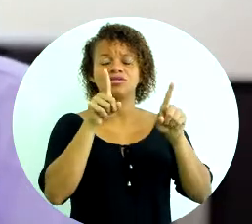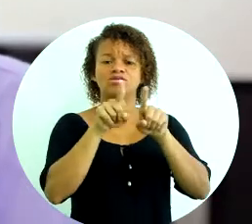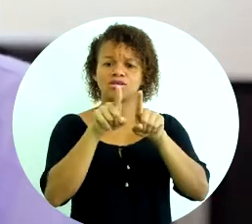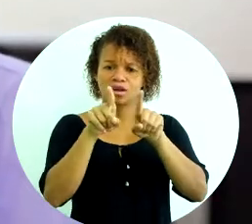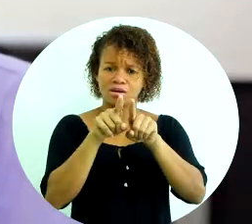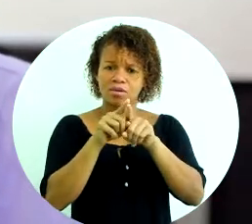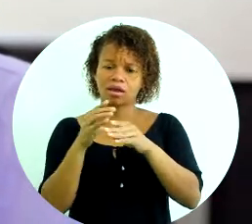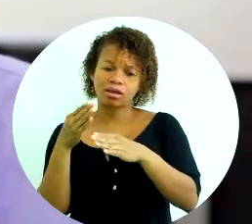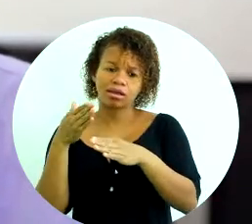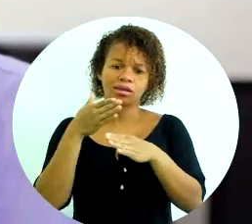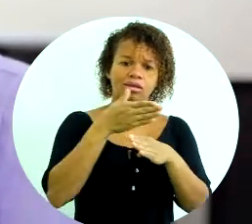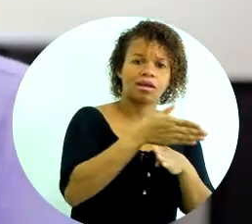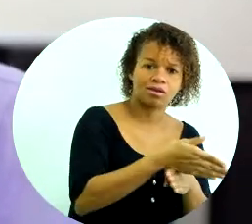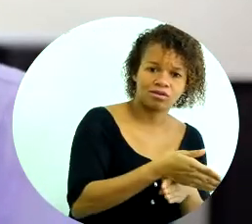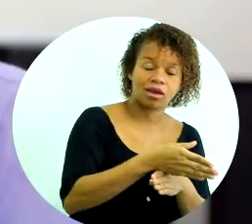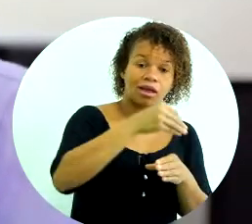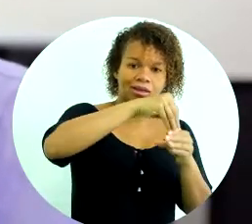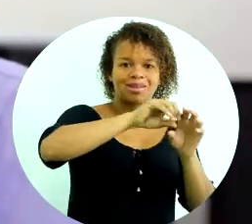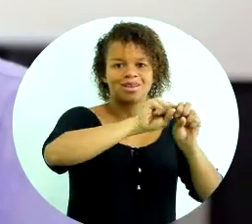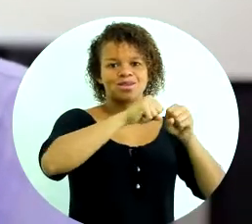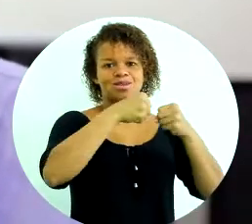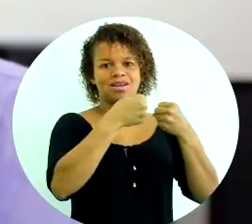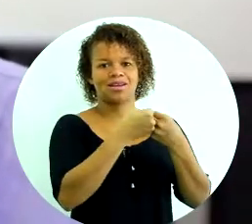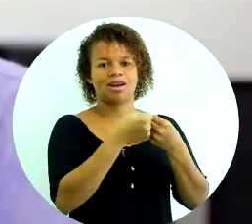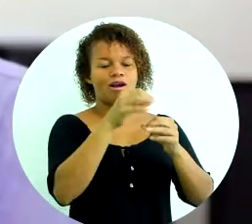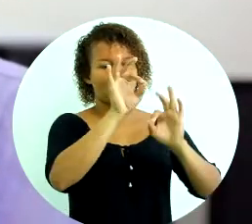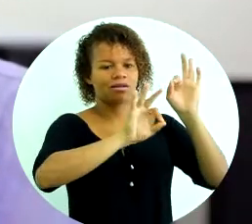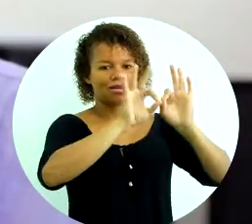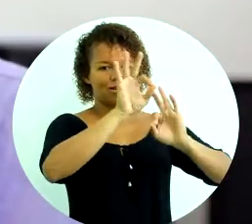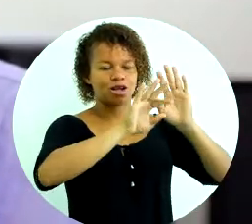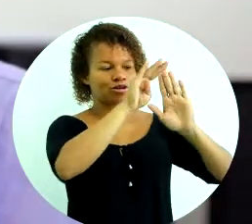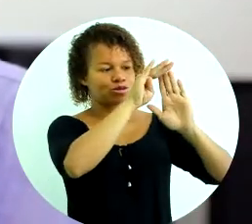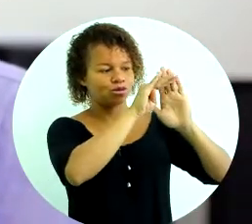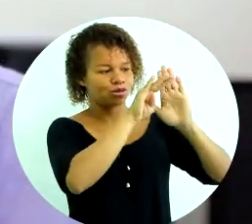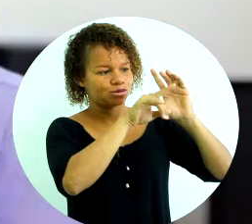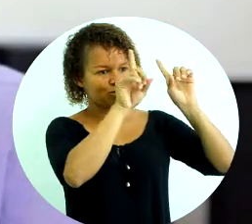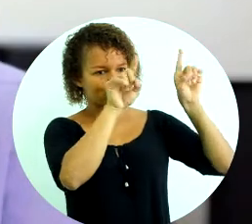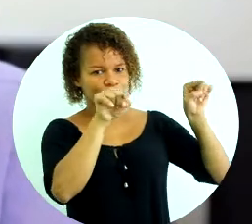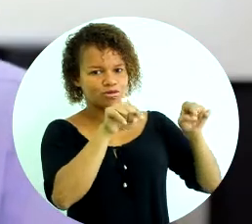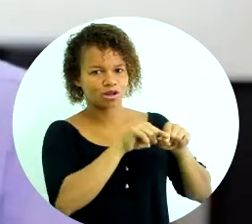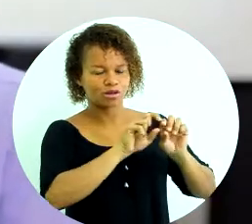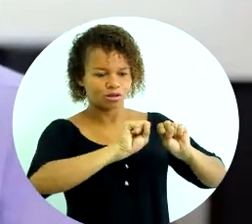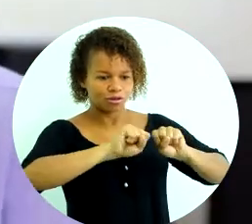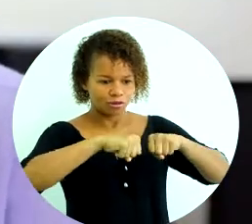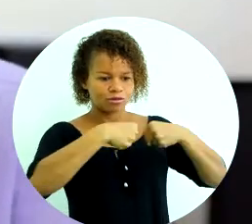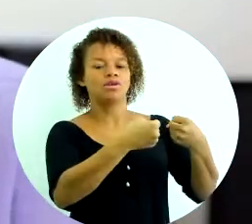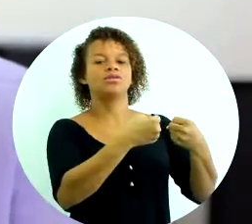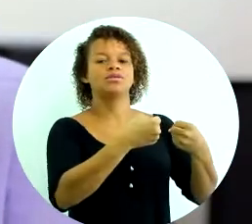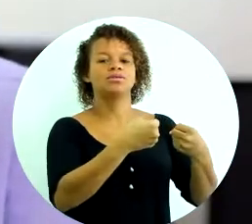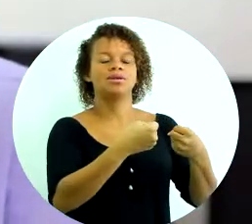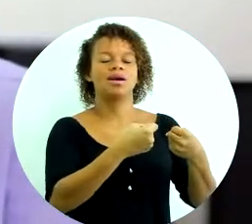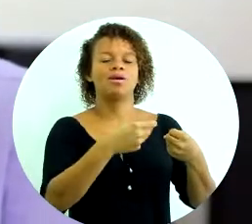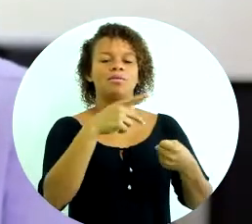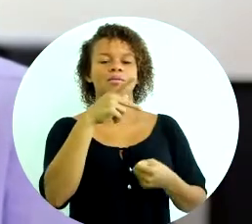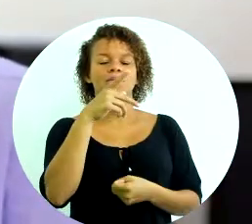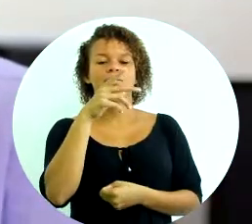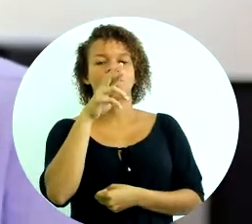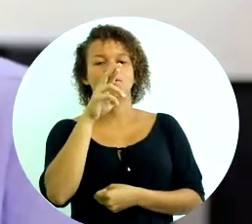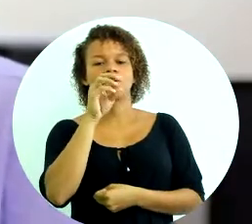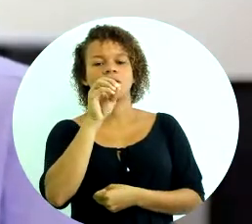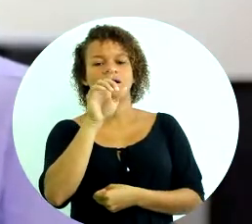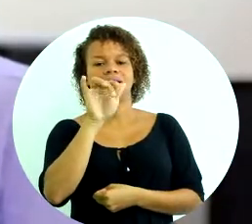contemporânea, mas também intervir nesta sociedade, formulando seu projeto de revolução